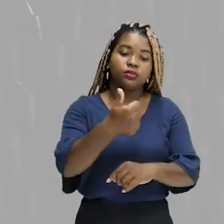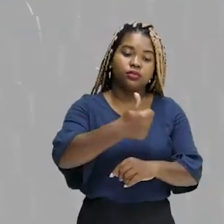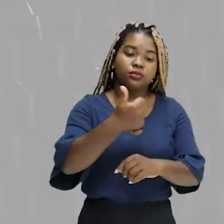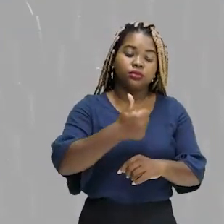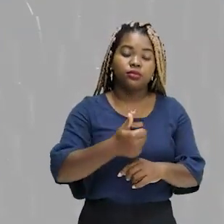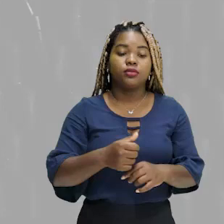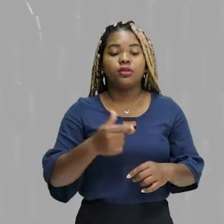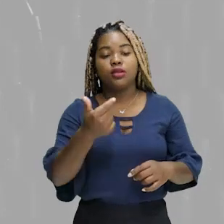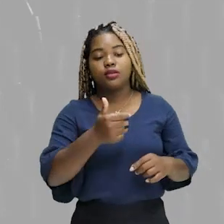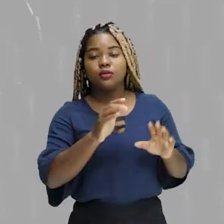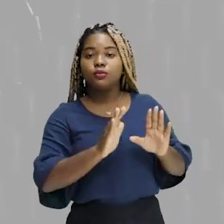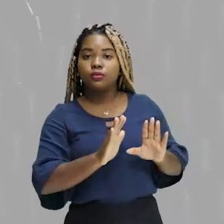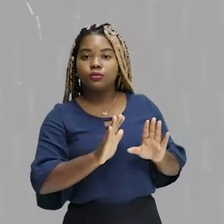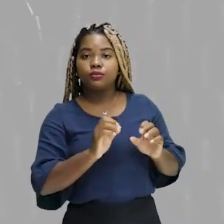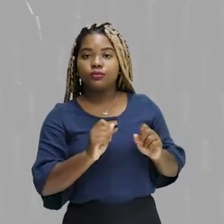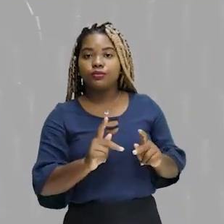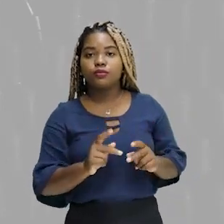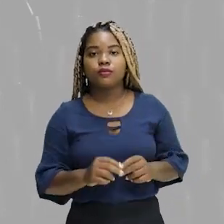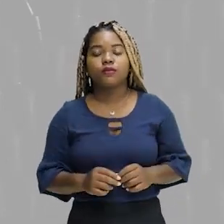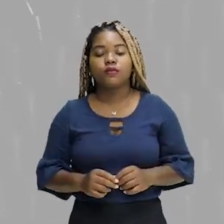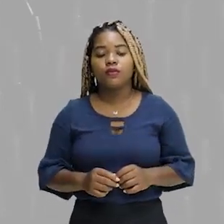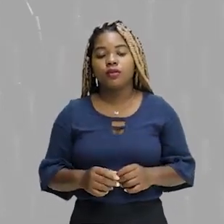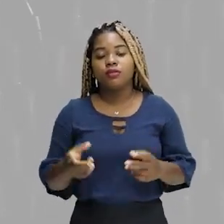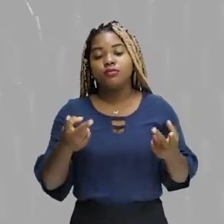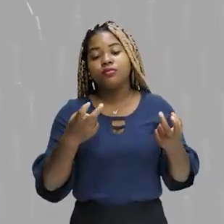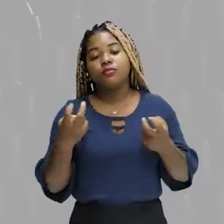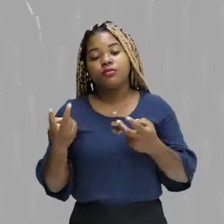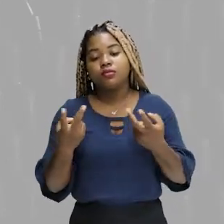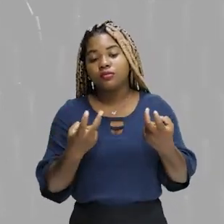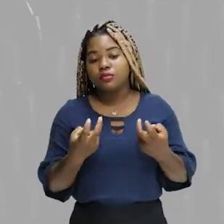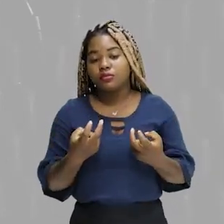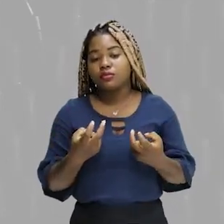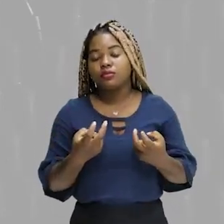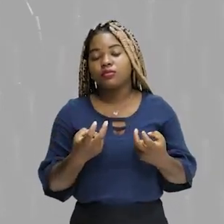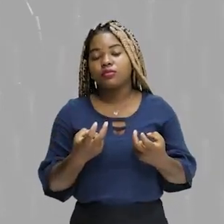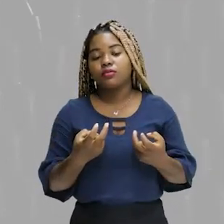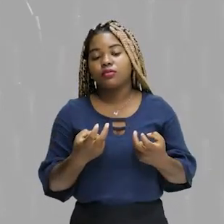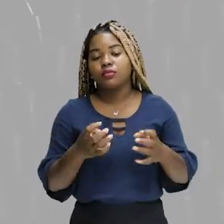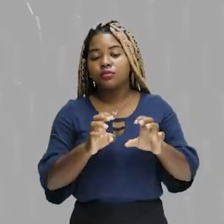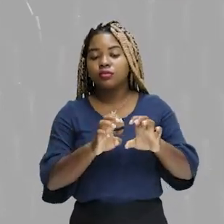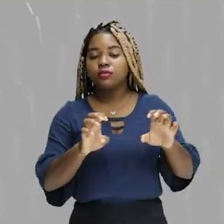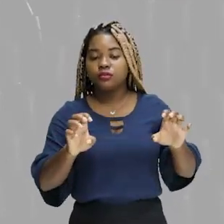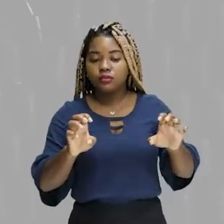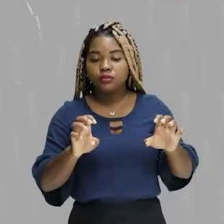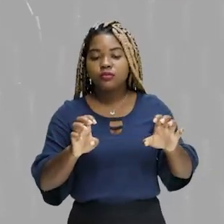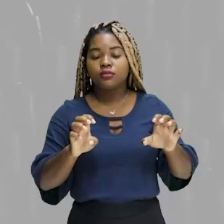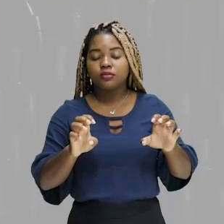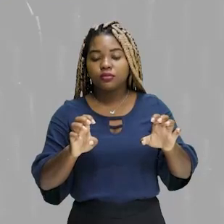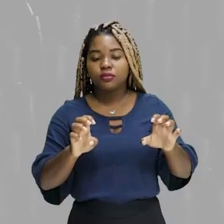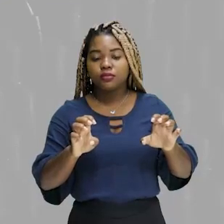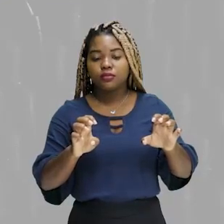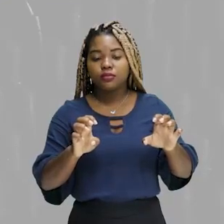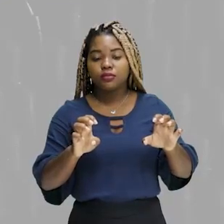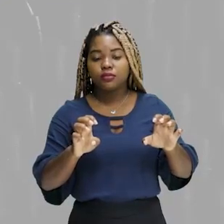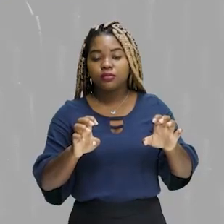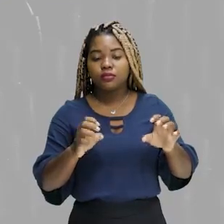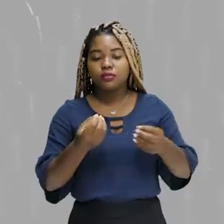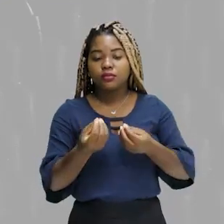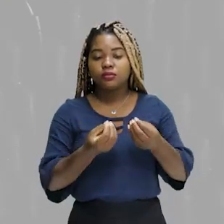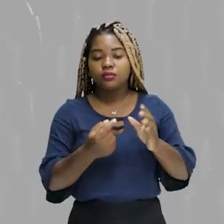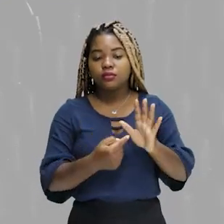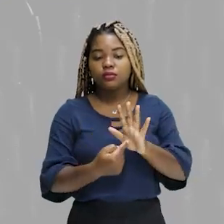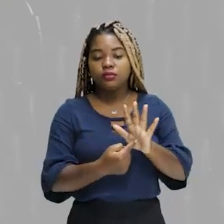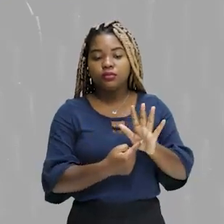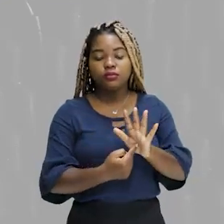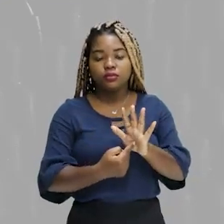manter a segunda. Então, você vai observando, turma, na equação problema, né, onde eles aparecem, se eles